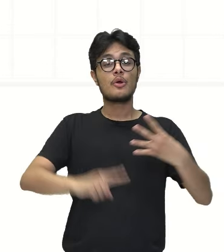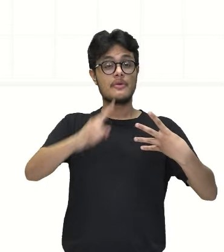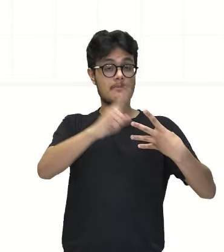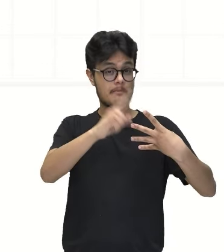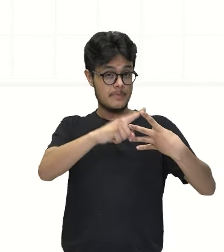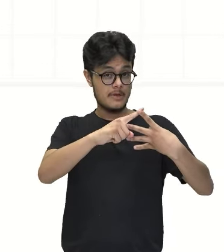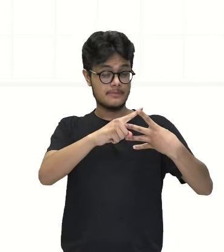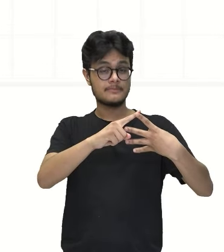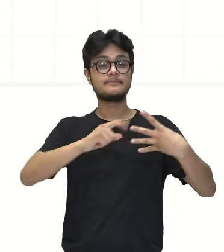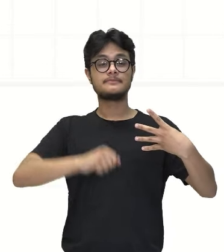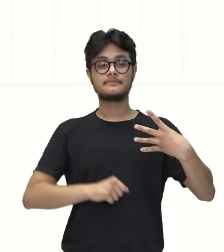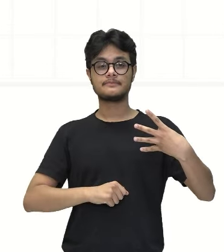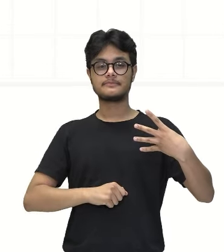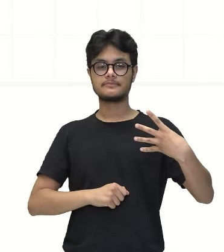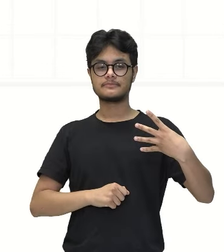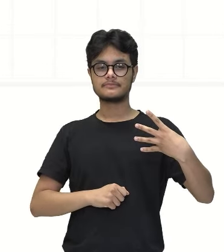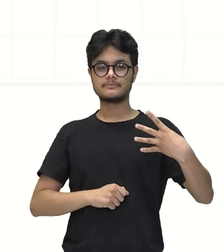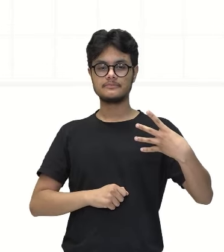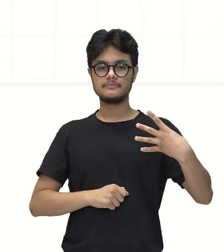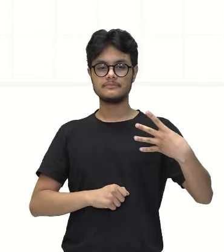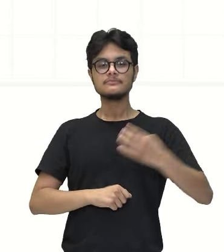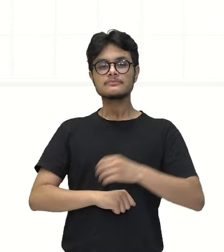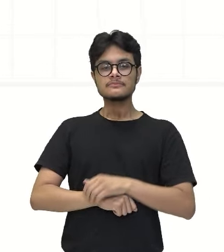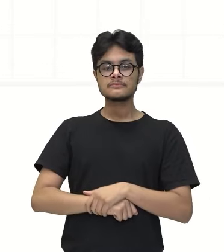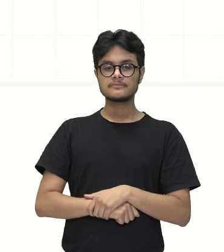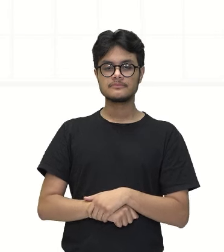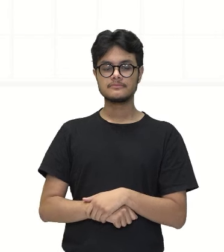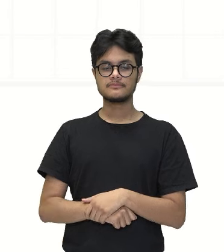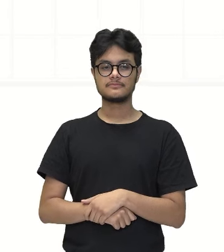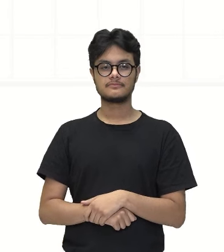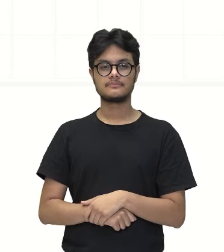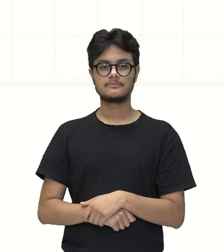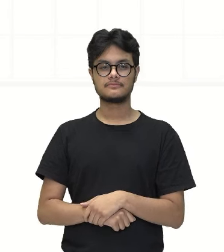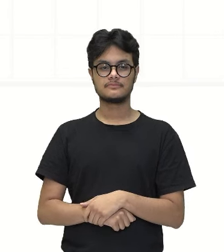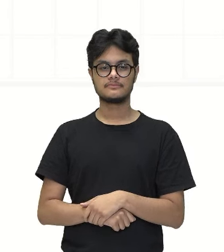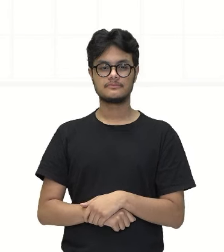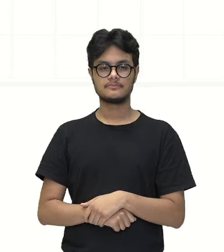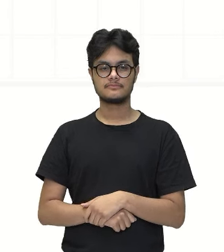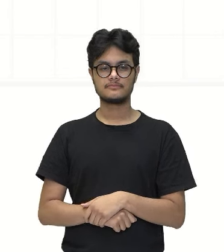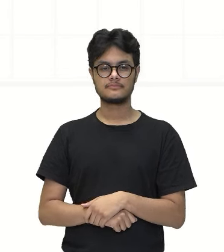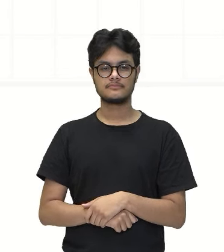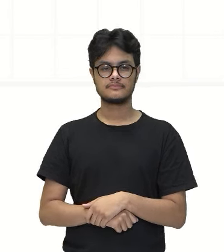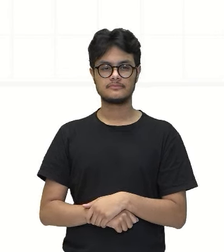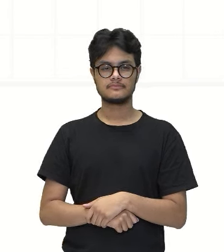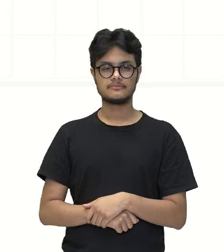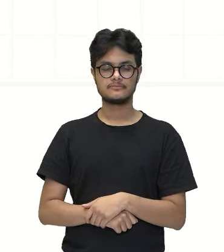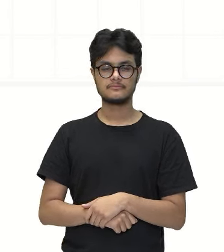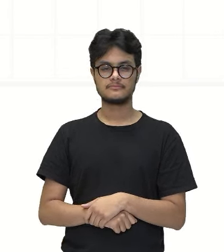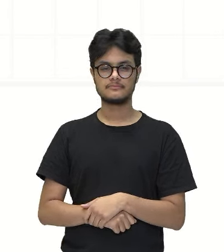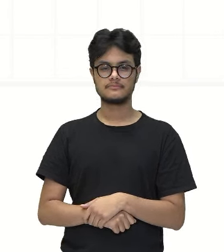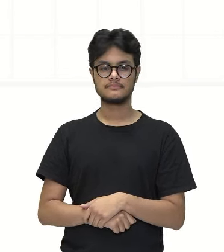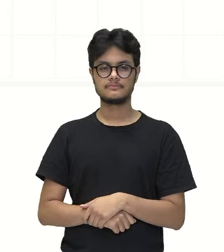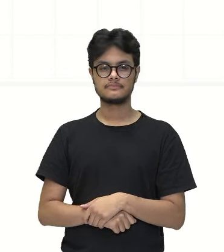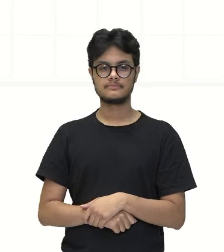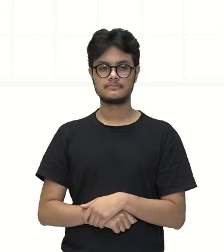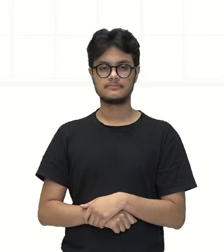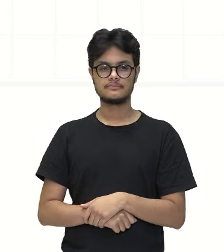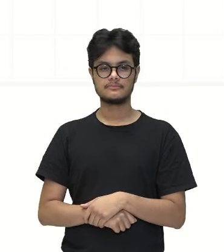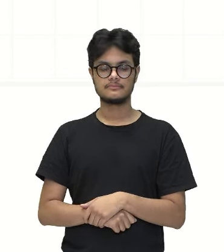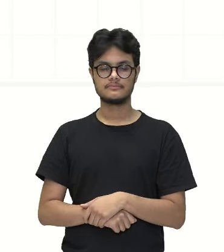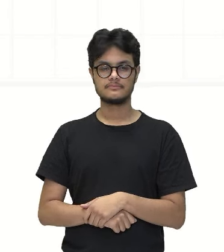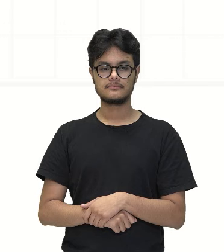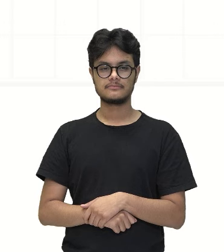ao quadrado igual a A vezes M, que é cateto B ao quadrado igual a hipotenusa A vezes a projeção M do cateto